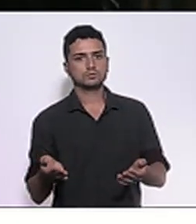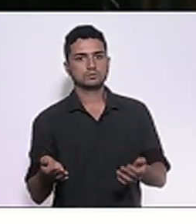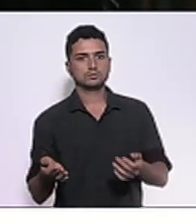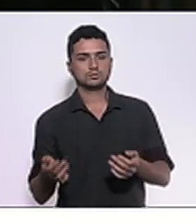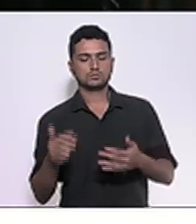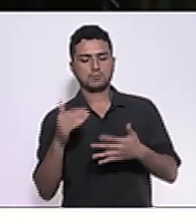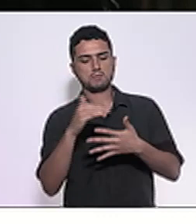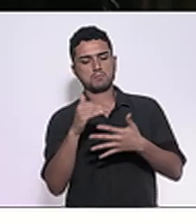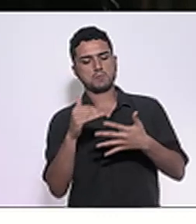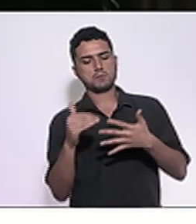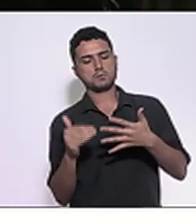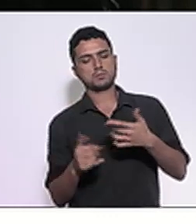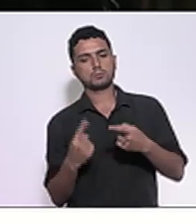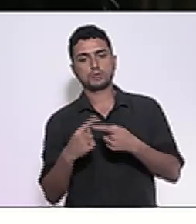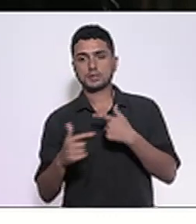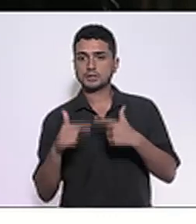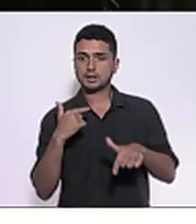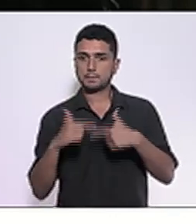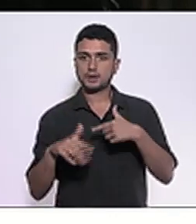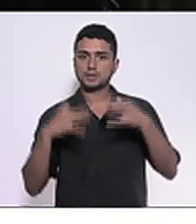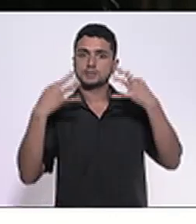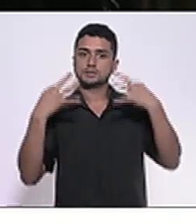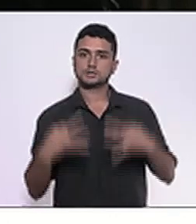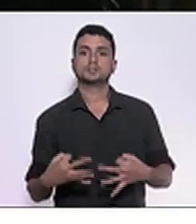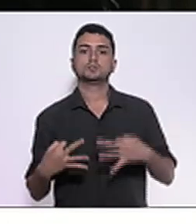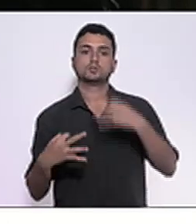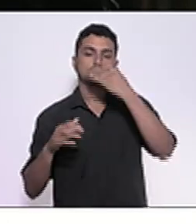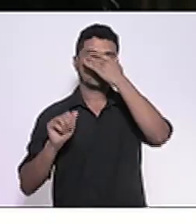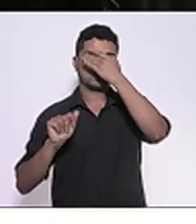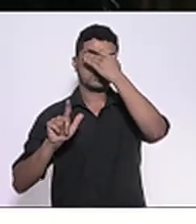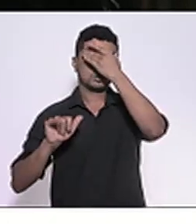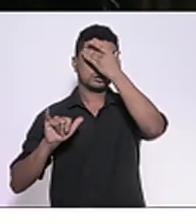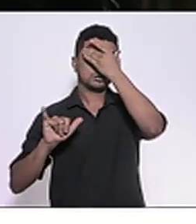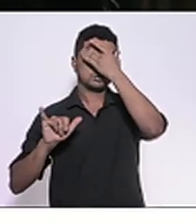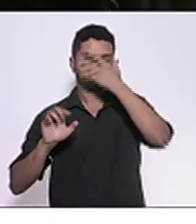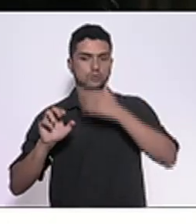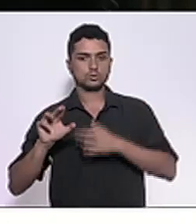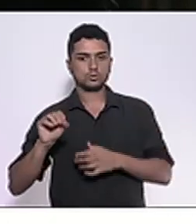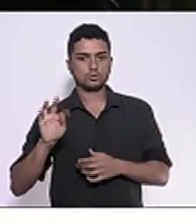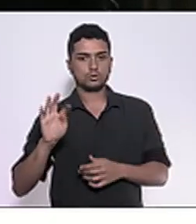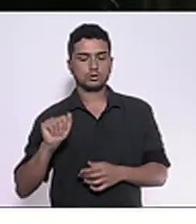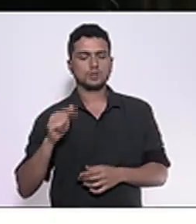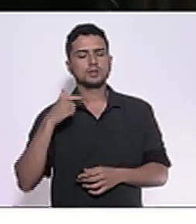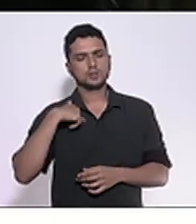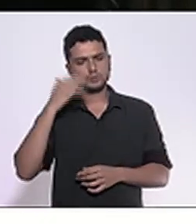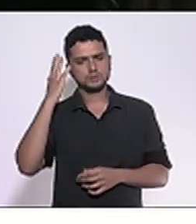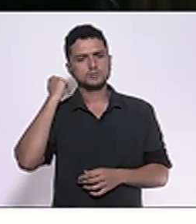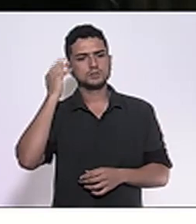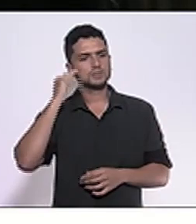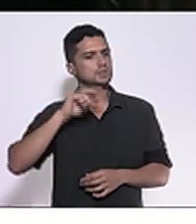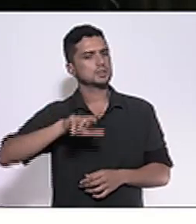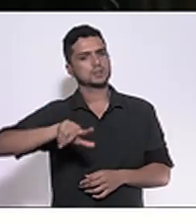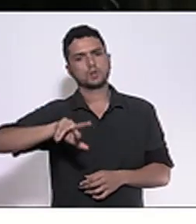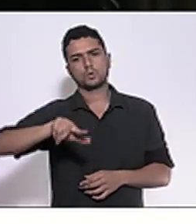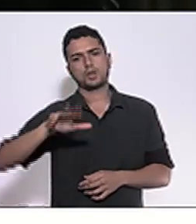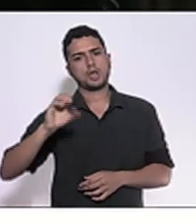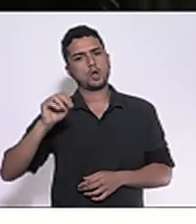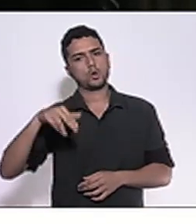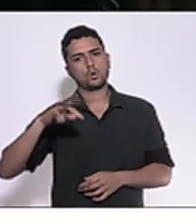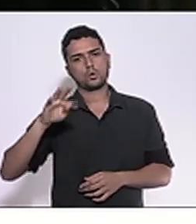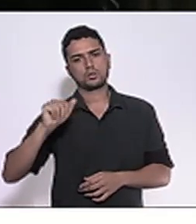alíquota real, na alíquota efetiva. Eu sei que isso não é uma conta lá muito